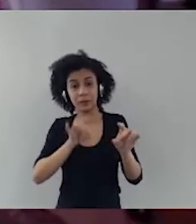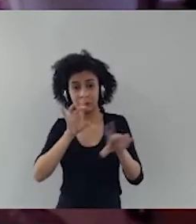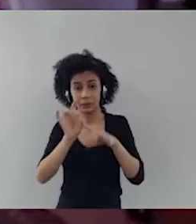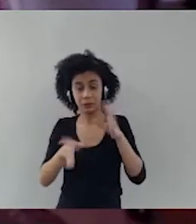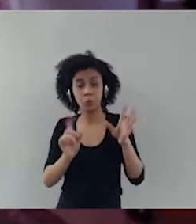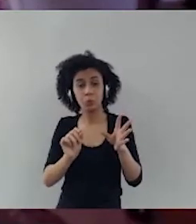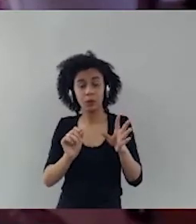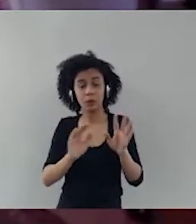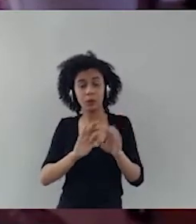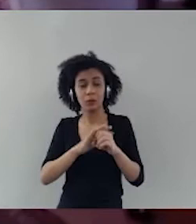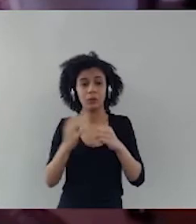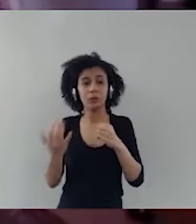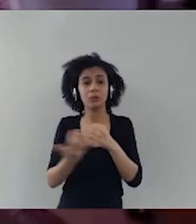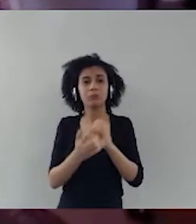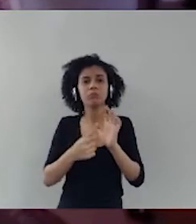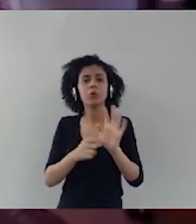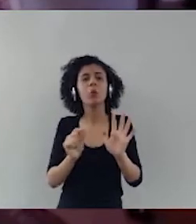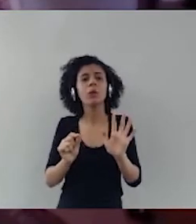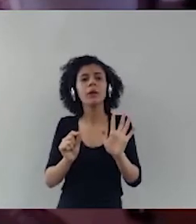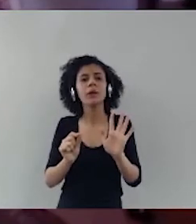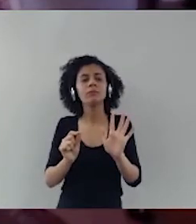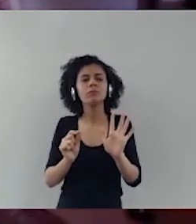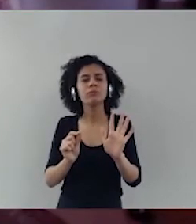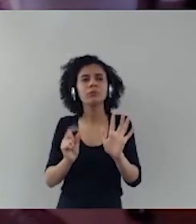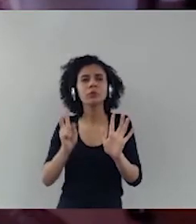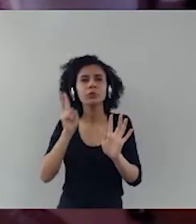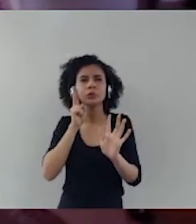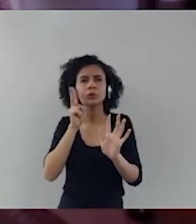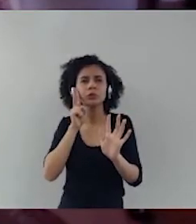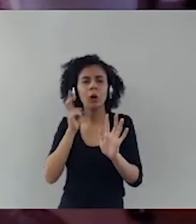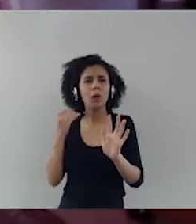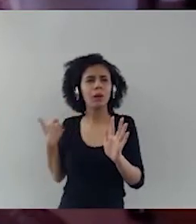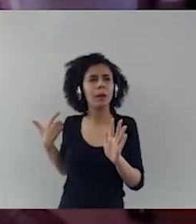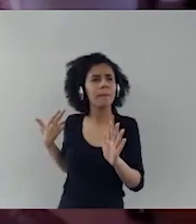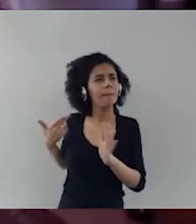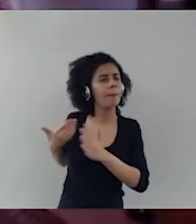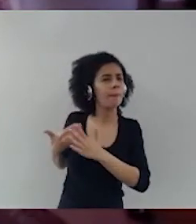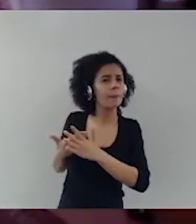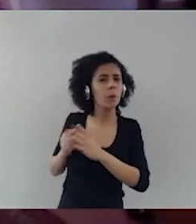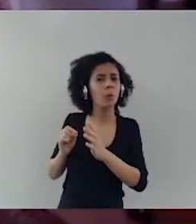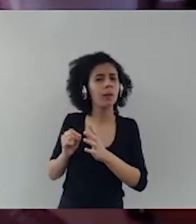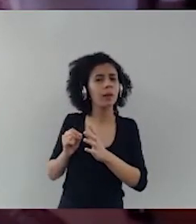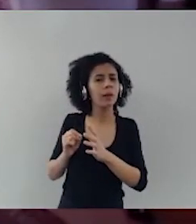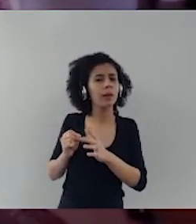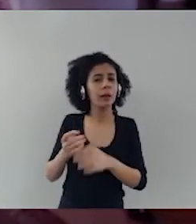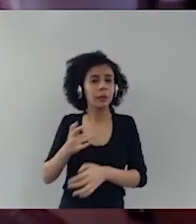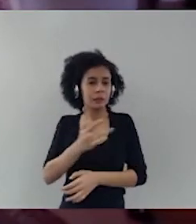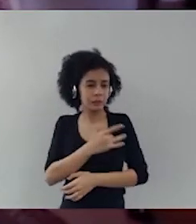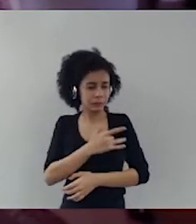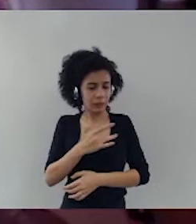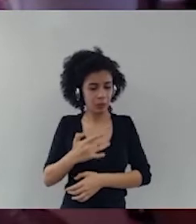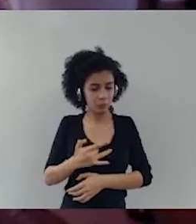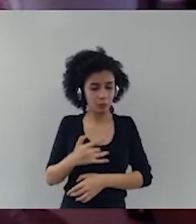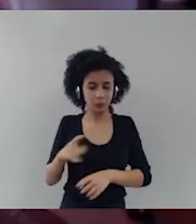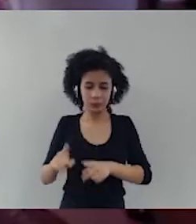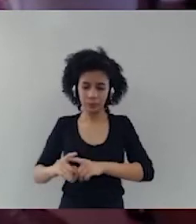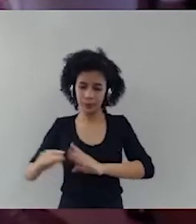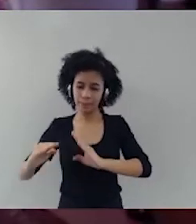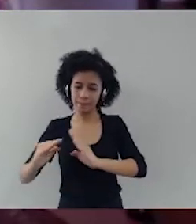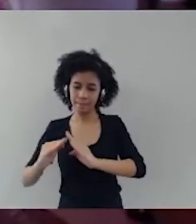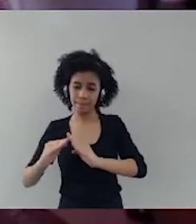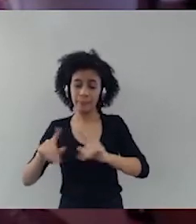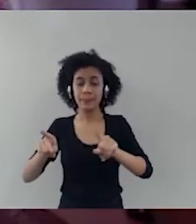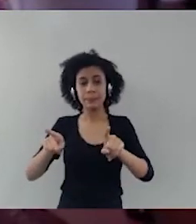pandemia tem evidenciado o laço histórico inseparável entre saúde e moradia, e entre políticas